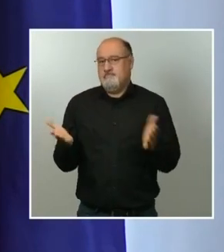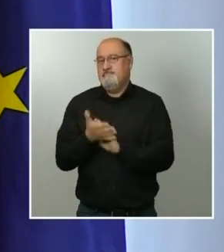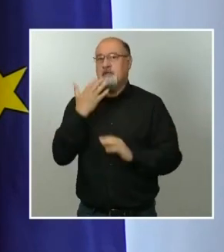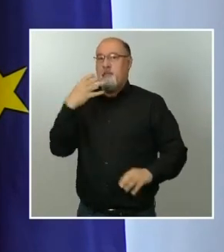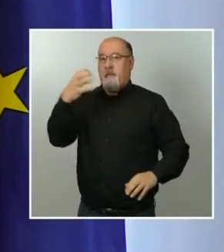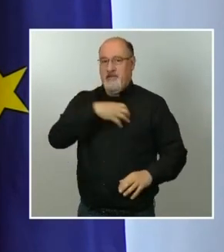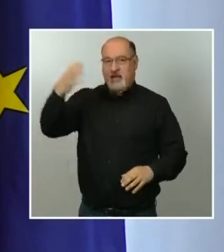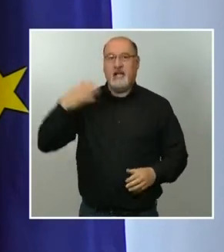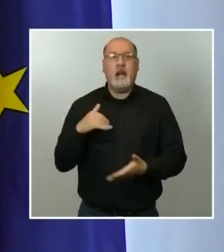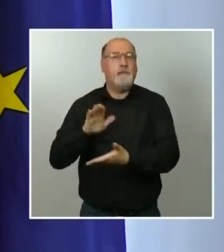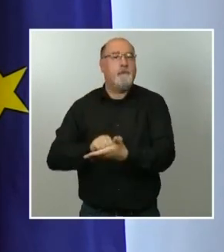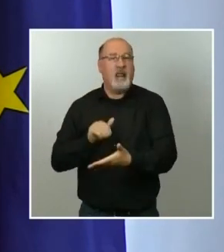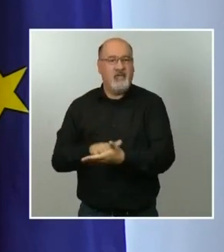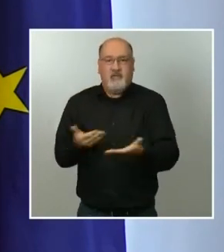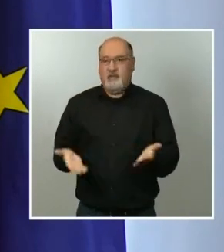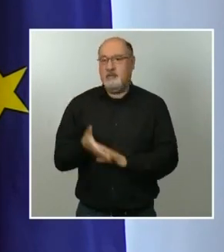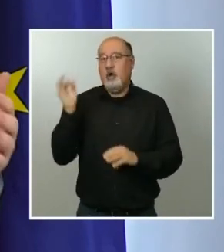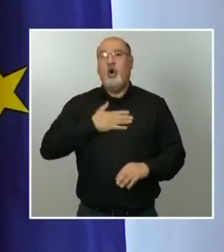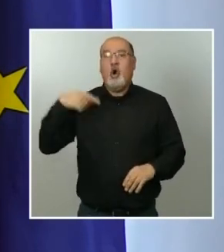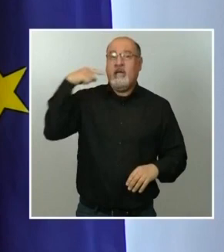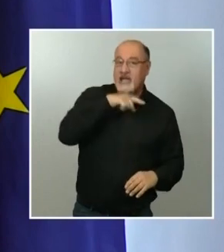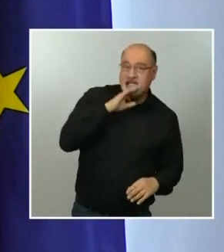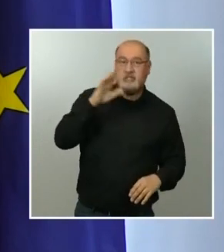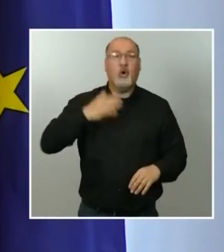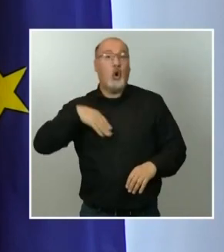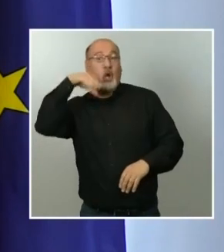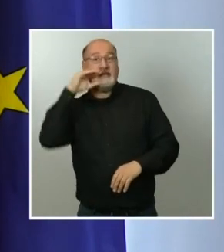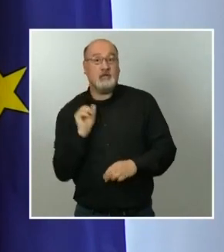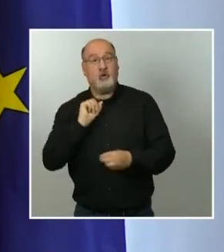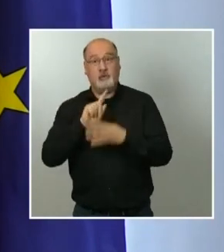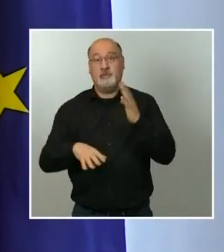Castelhon, na primeira e segunda divisão, vai ser possível contar com o público.